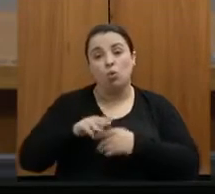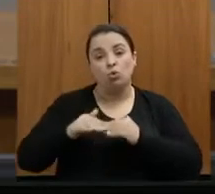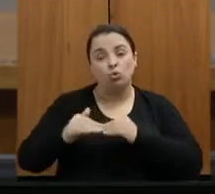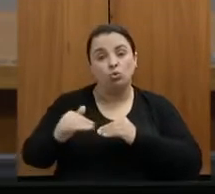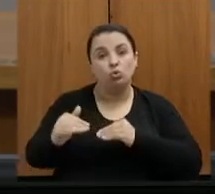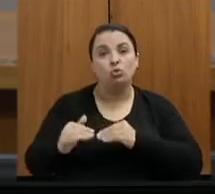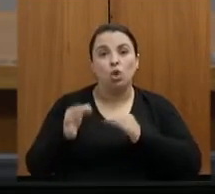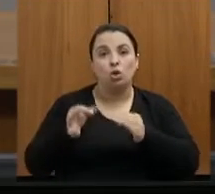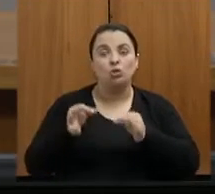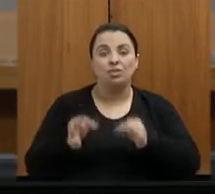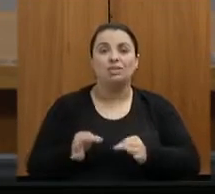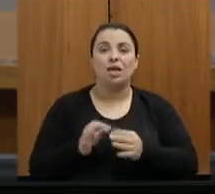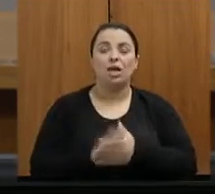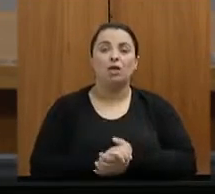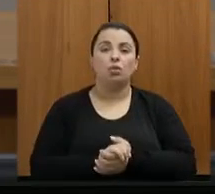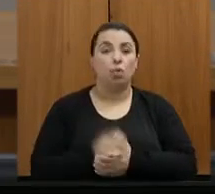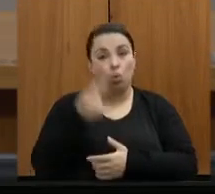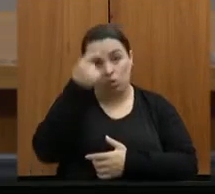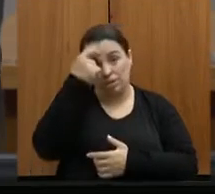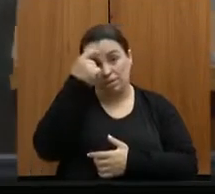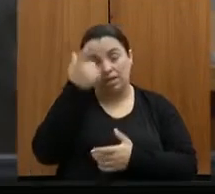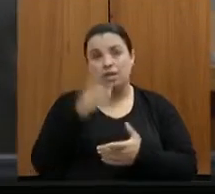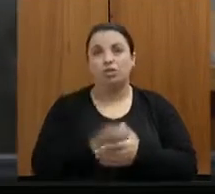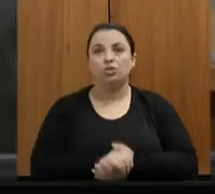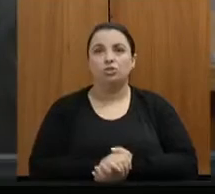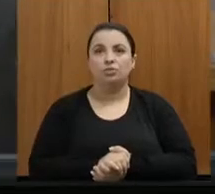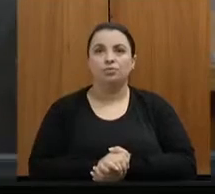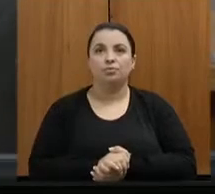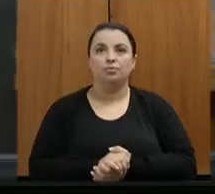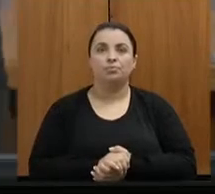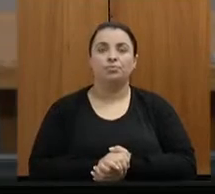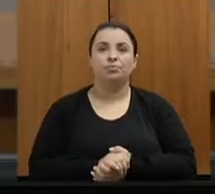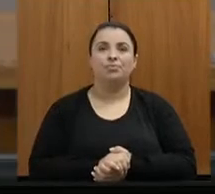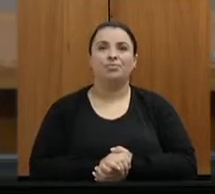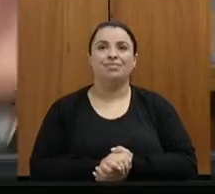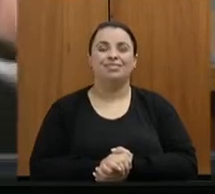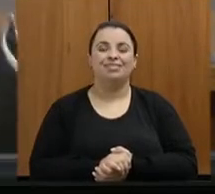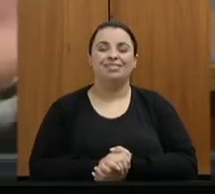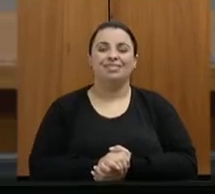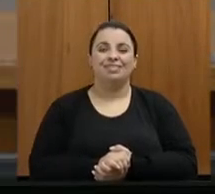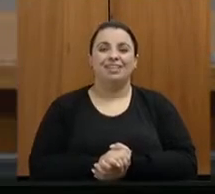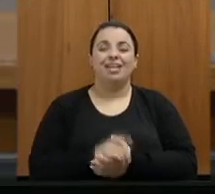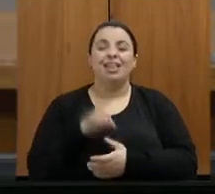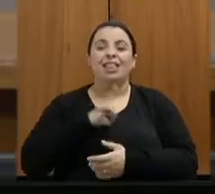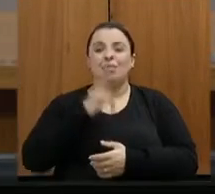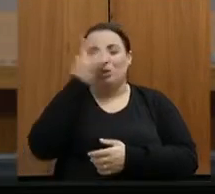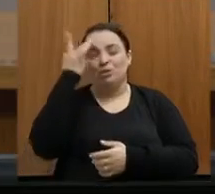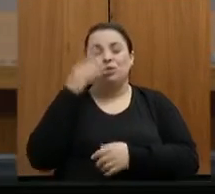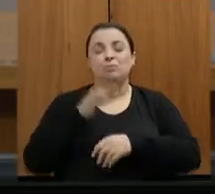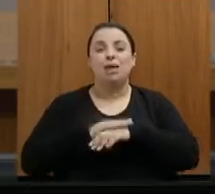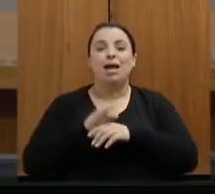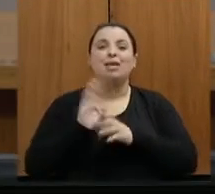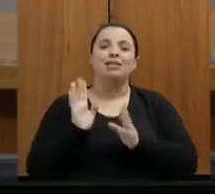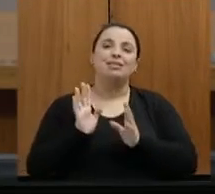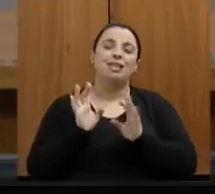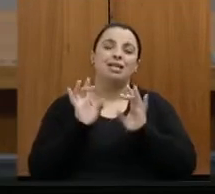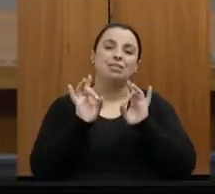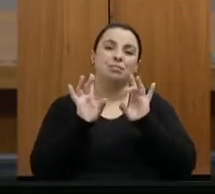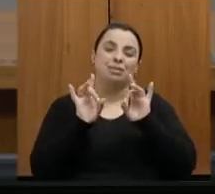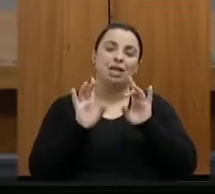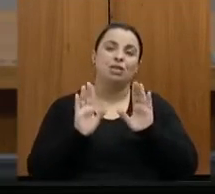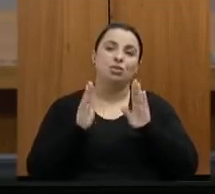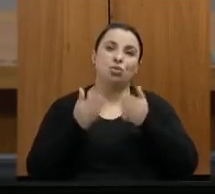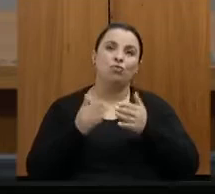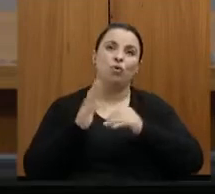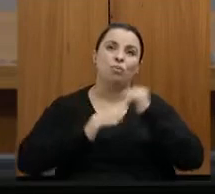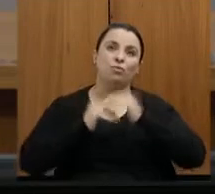regularização fundiária, vou deixar para os... Temos um especialista aqui, um PHD no assunto, temos o pessoal da FIP, enfim, que trabalha